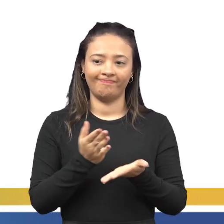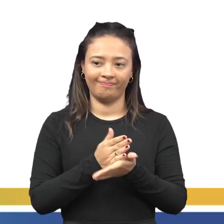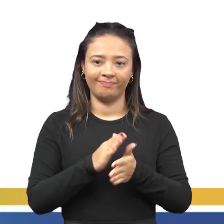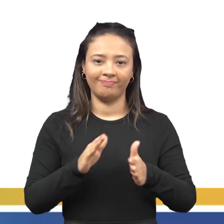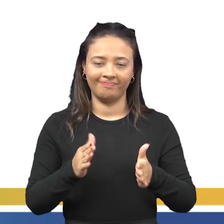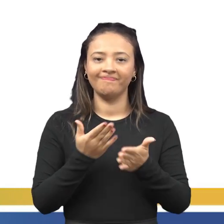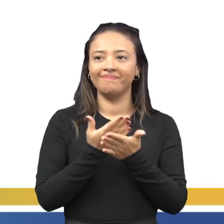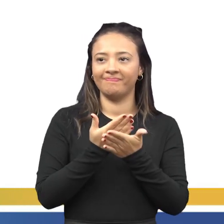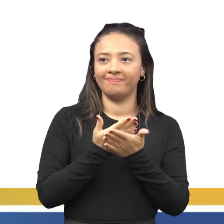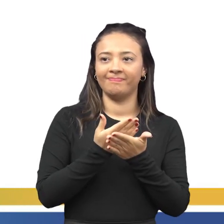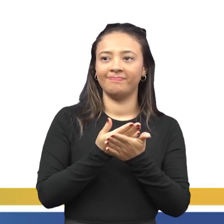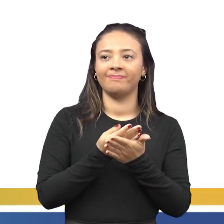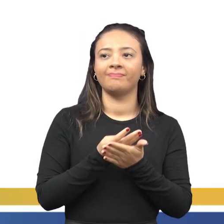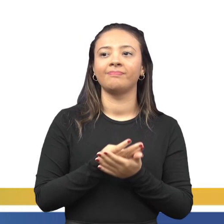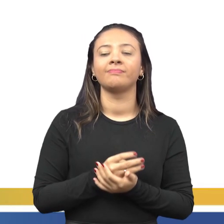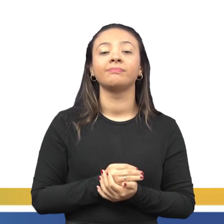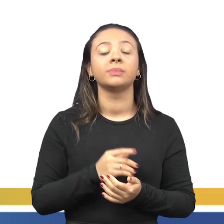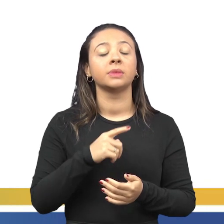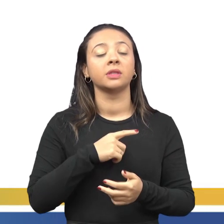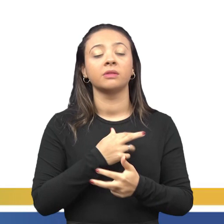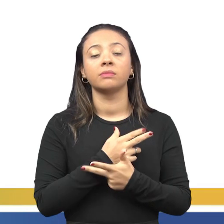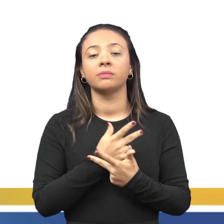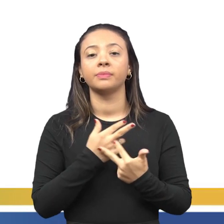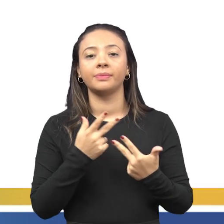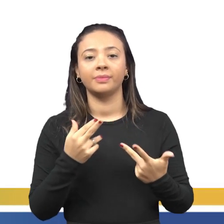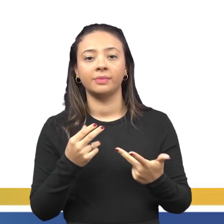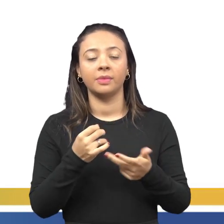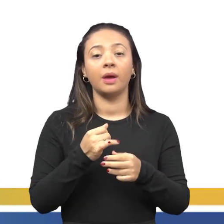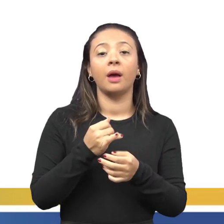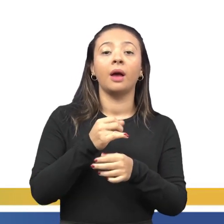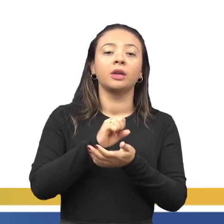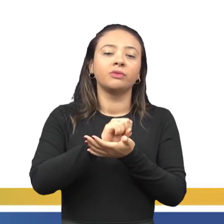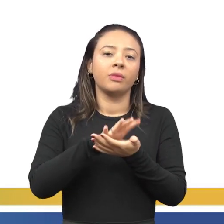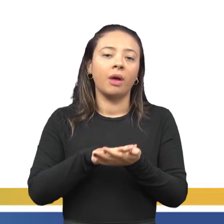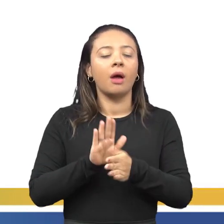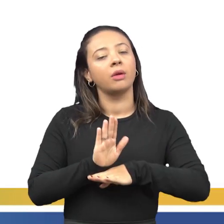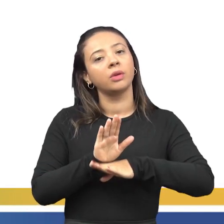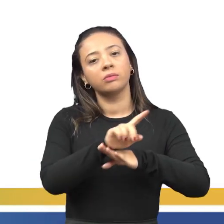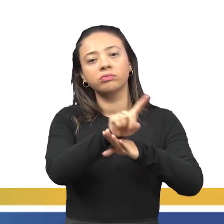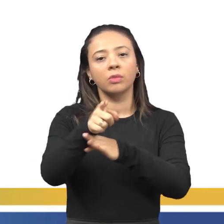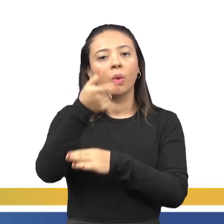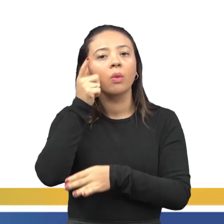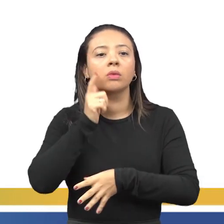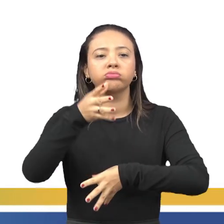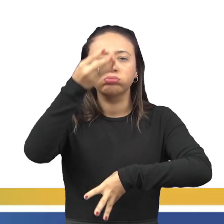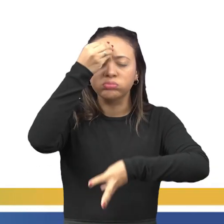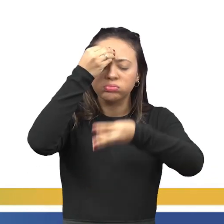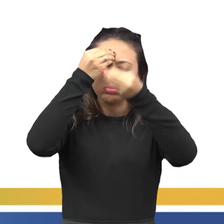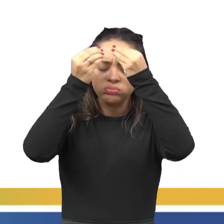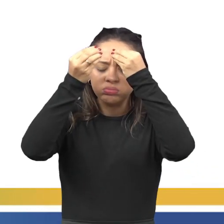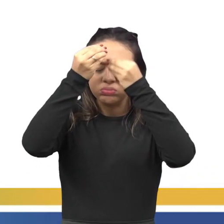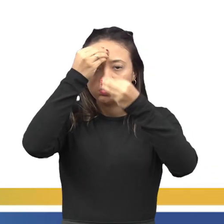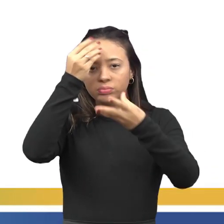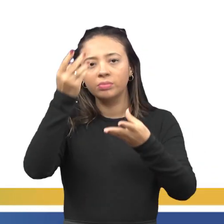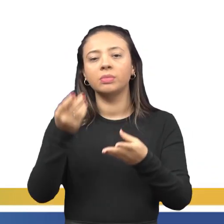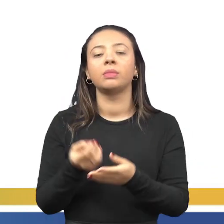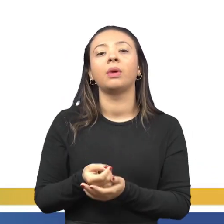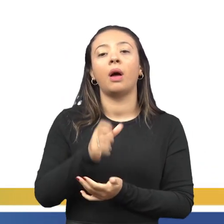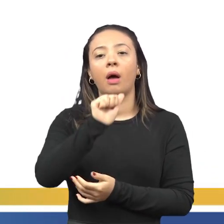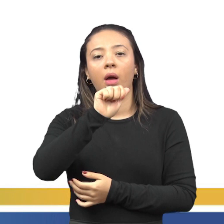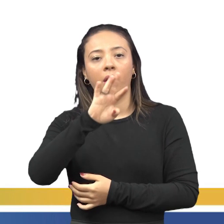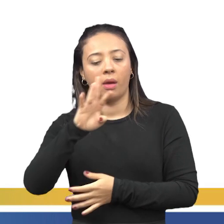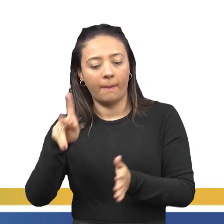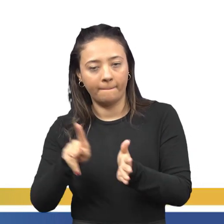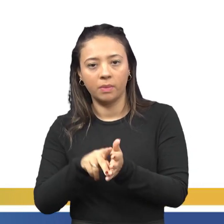finalizar a nossa aula, certo? Ó, existem diversos exercícios que vão nos auxiliar a memorizar ou estudar o alfabeto da língua espanhola.